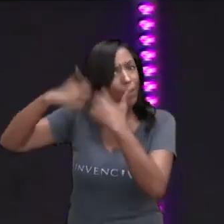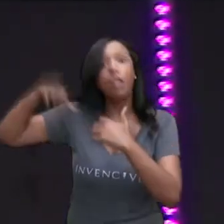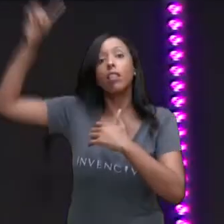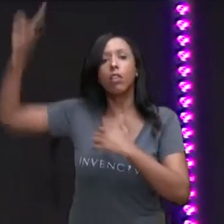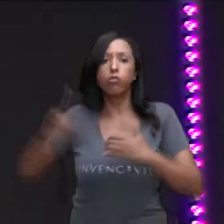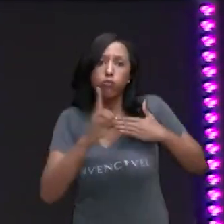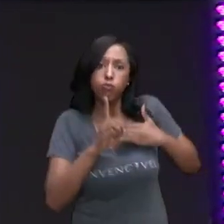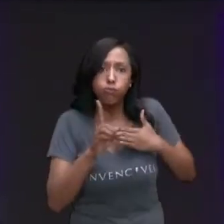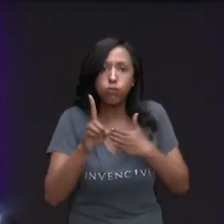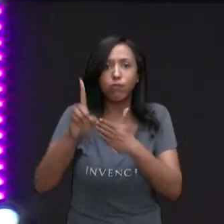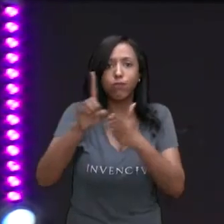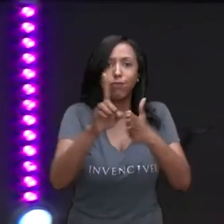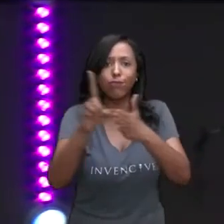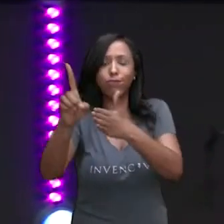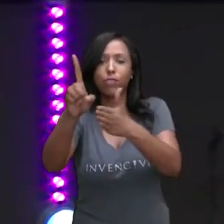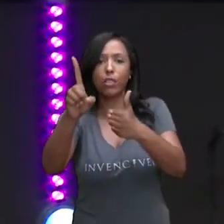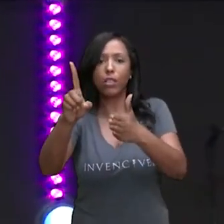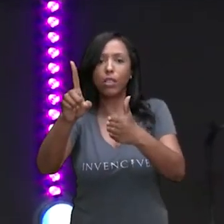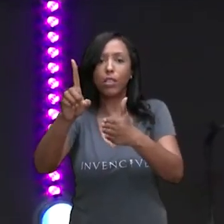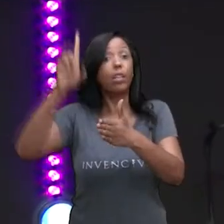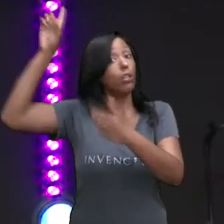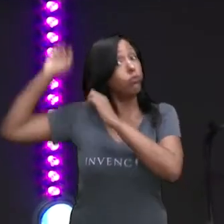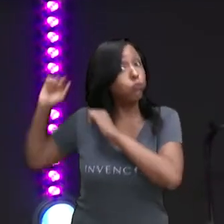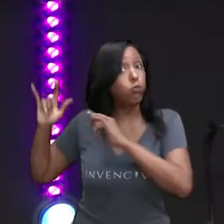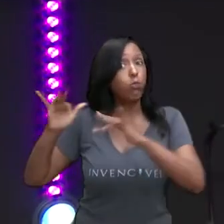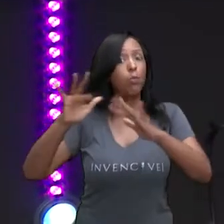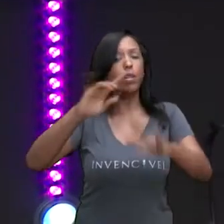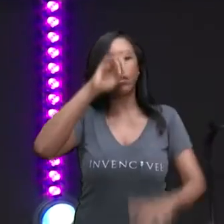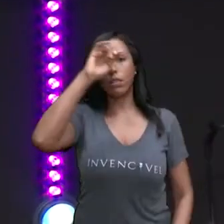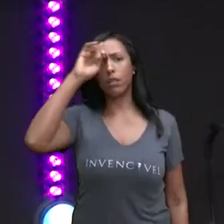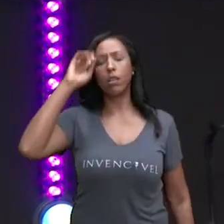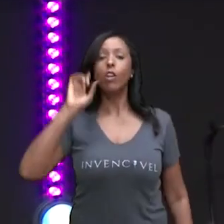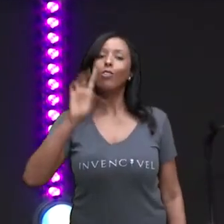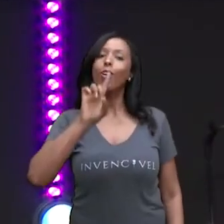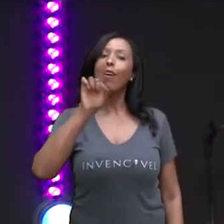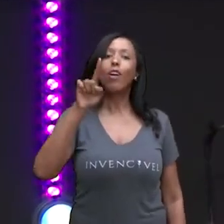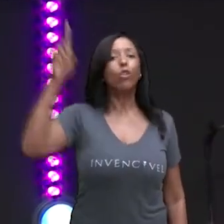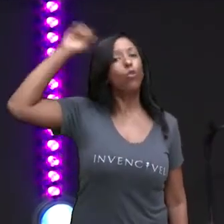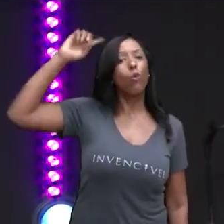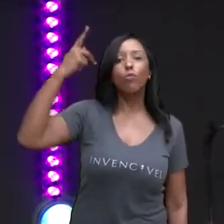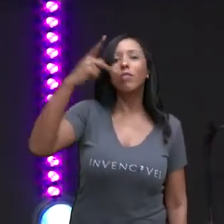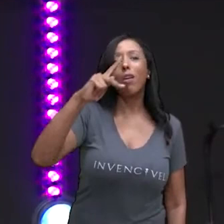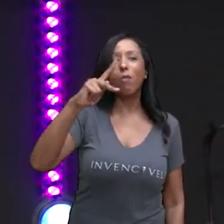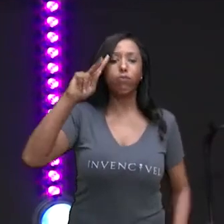Deus e com a bênção de Deus, e não apenas com o seu talento, com a sua capacidade.